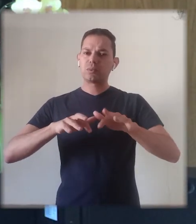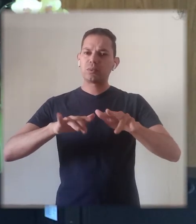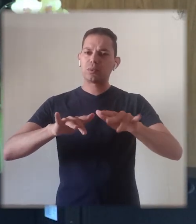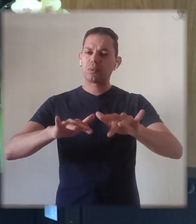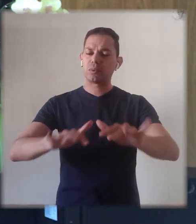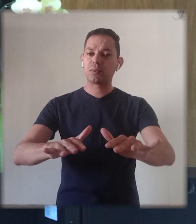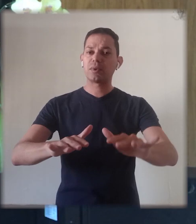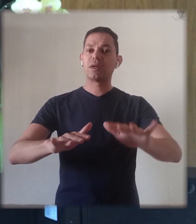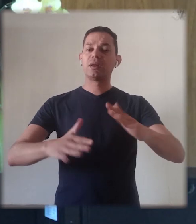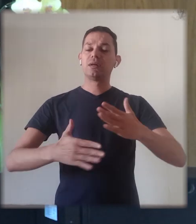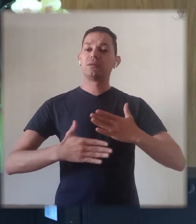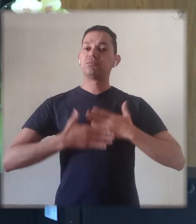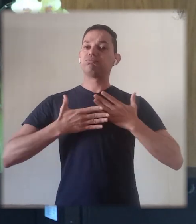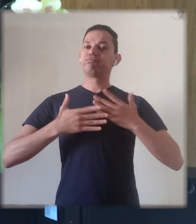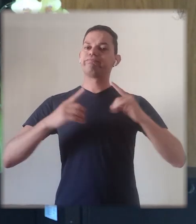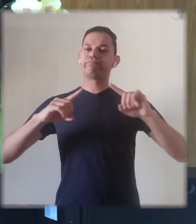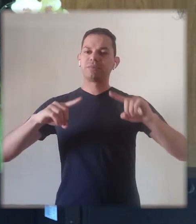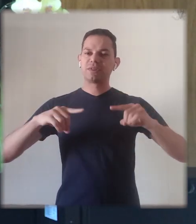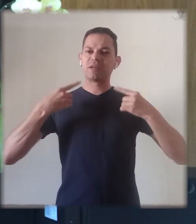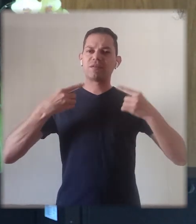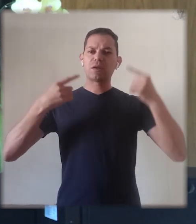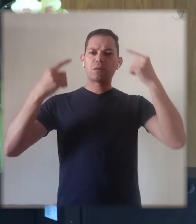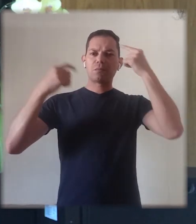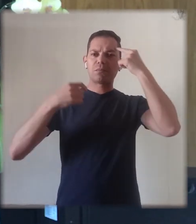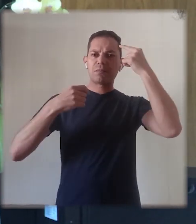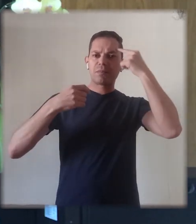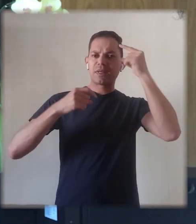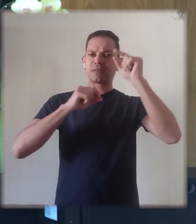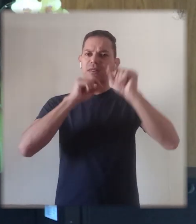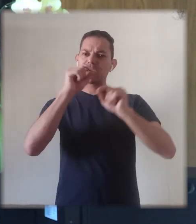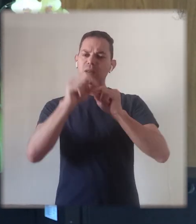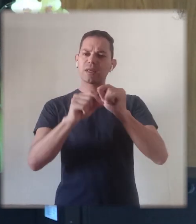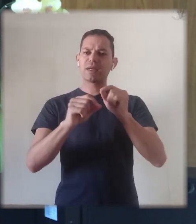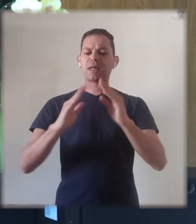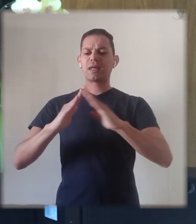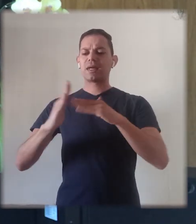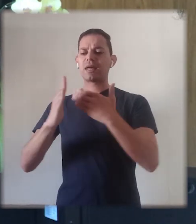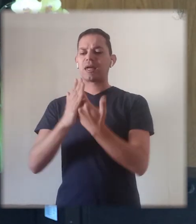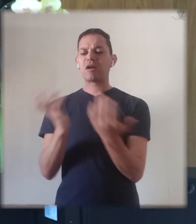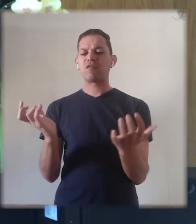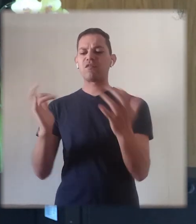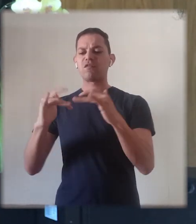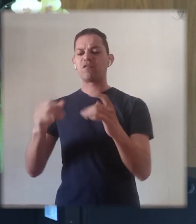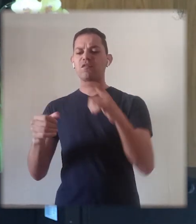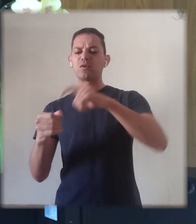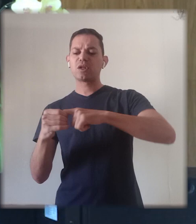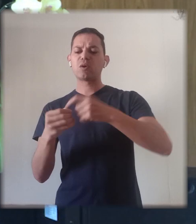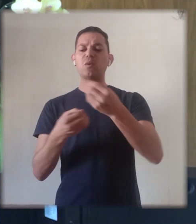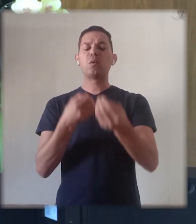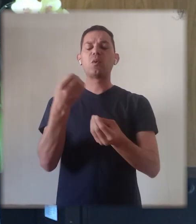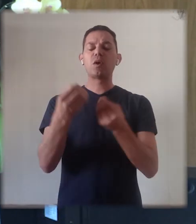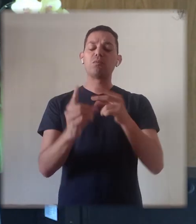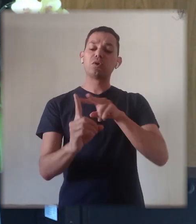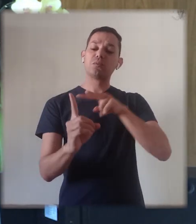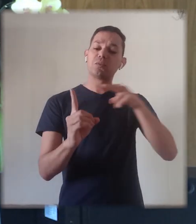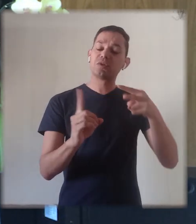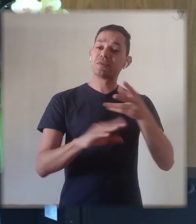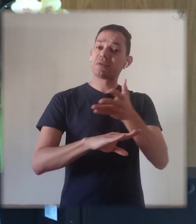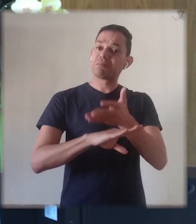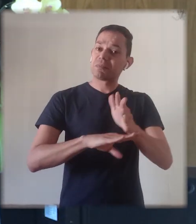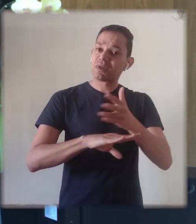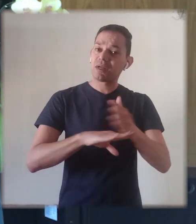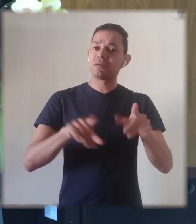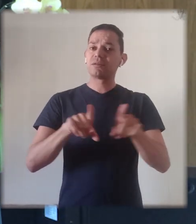suas implicações, nos traz o grande desafio de se pensar em quais condições acontecerá o retorno às aulas, tanto do ponto de